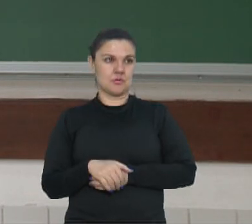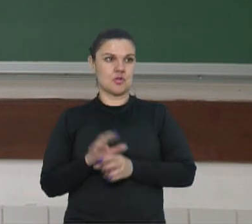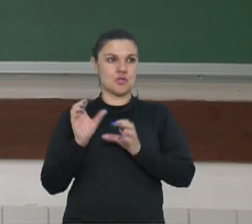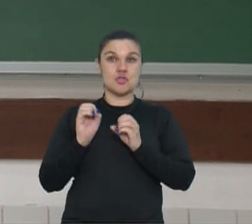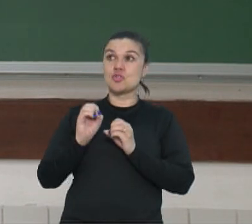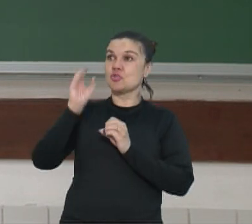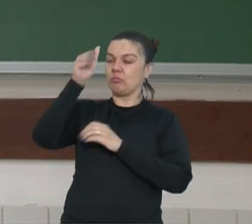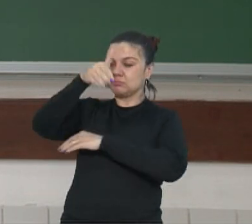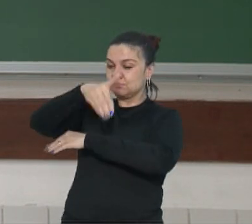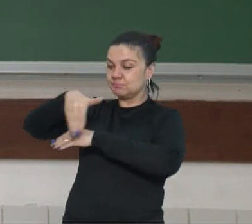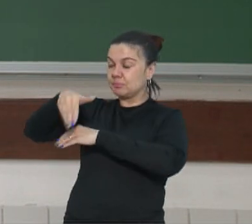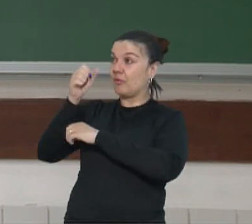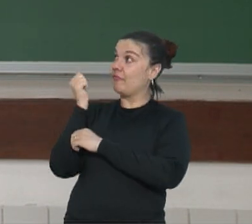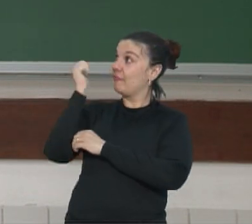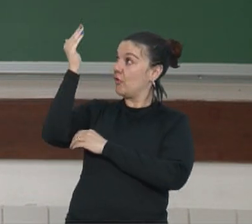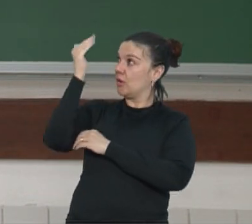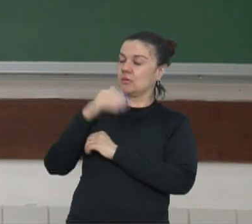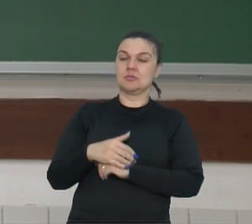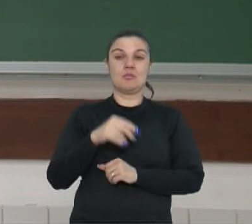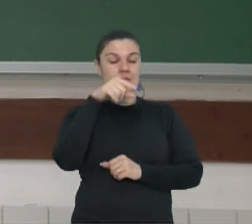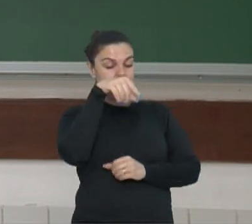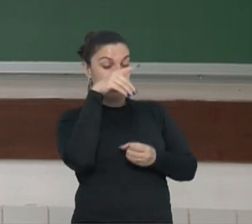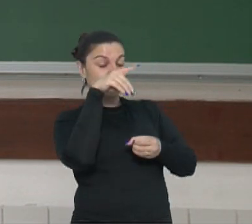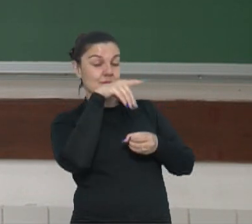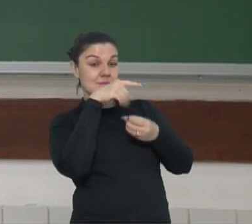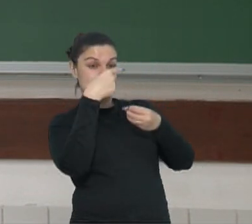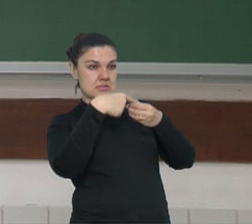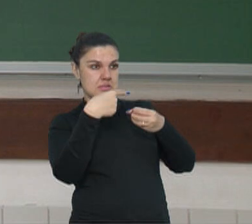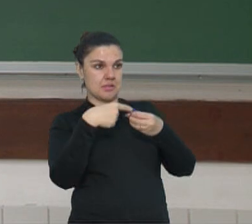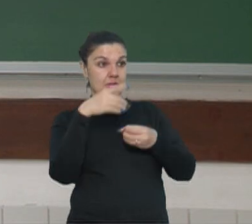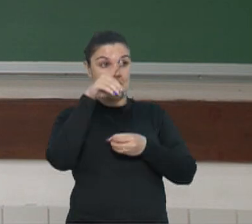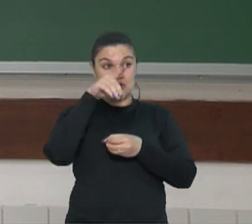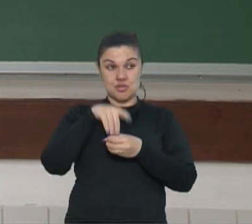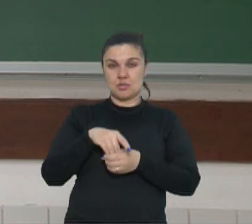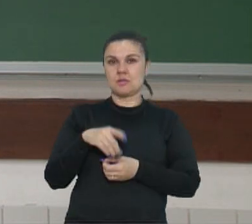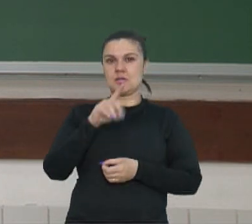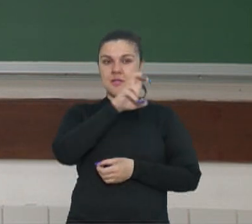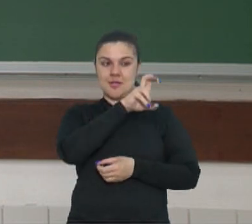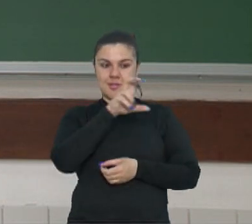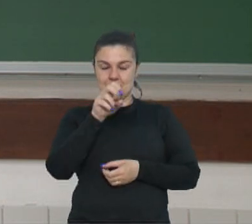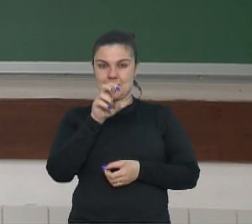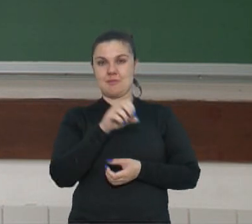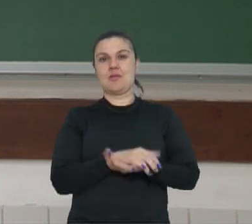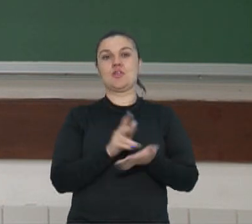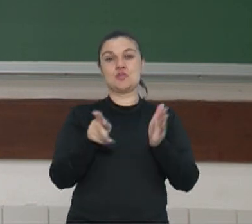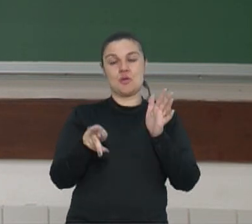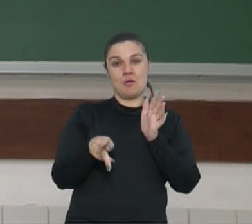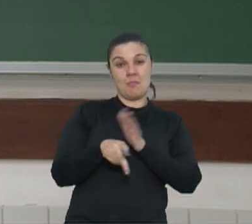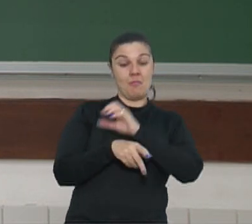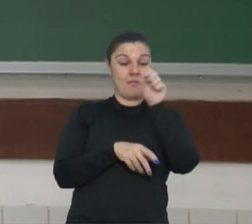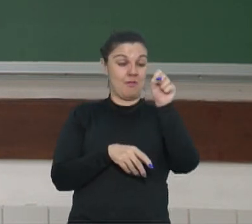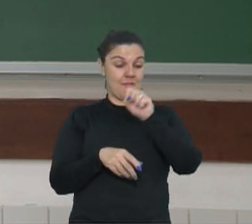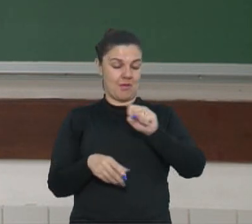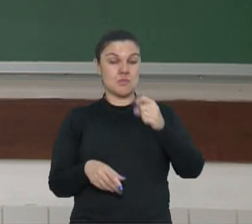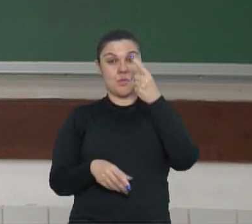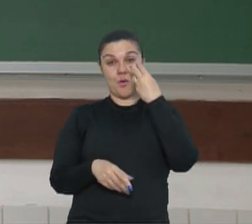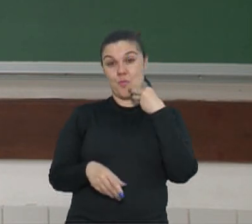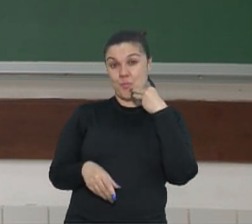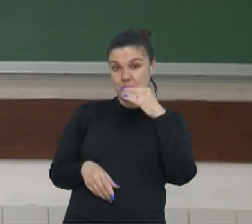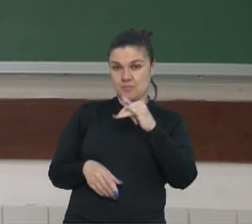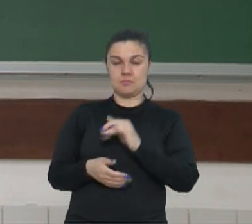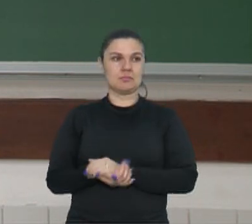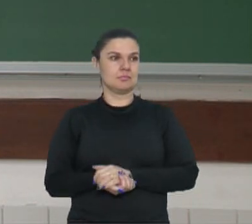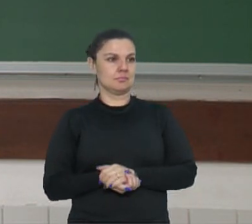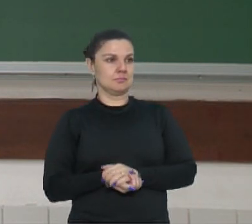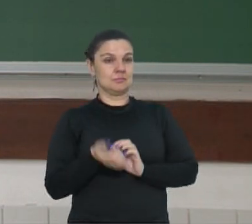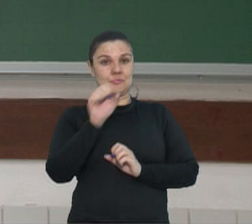vendido em rodovias. Dentro da cidade só poderia vender o diesel que tinha 500 partículas de enxofre para cada 1 milhão de partículas,